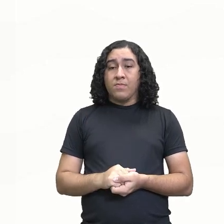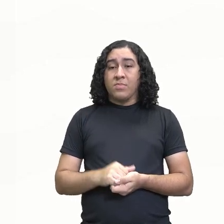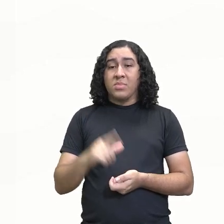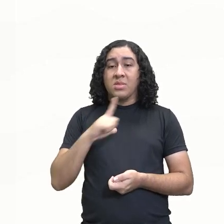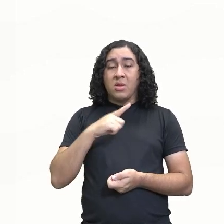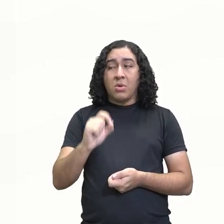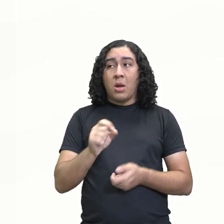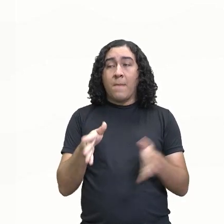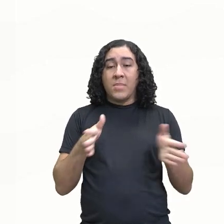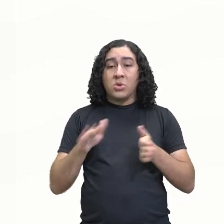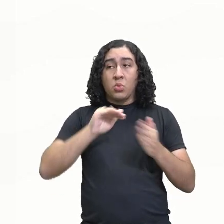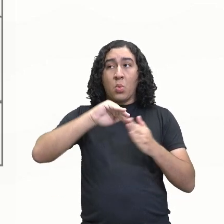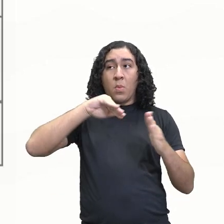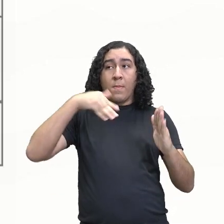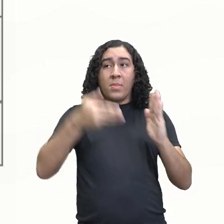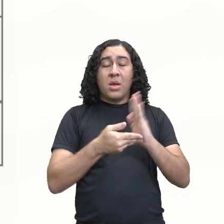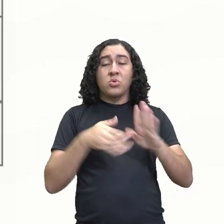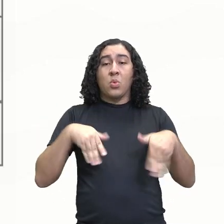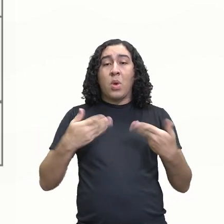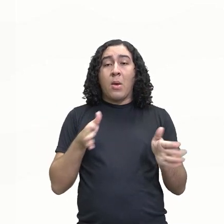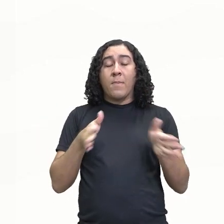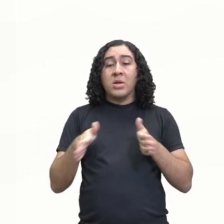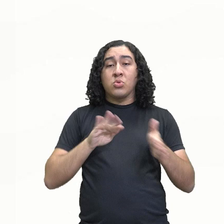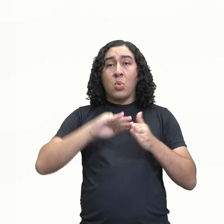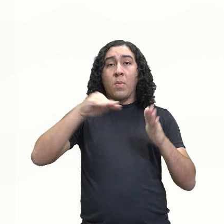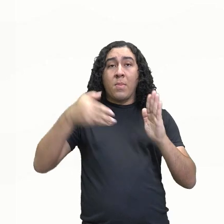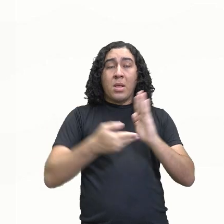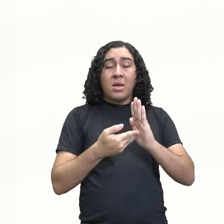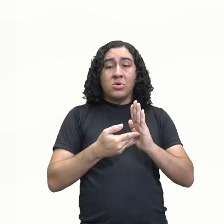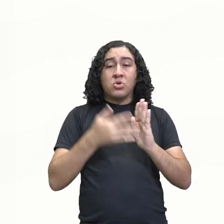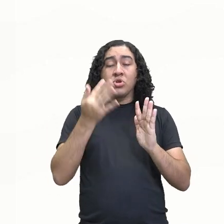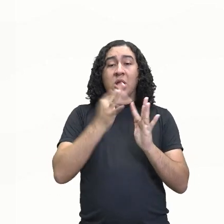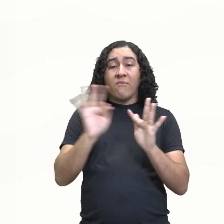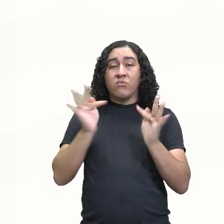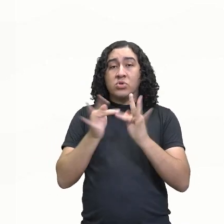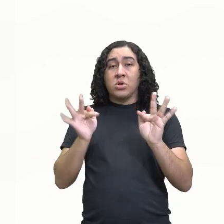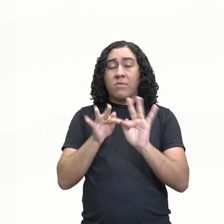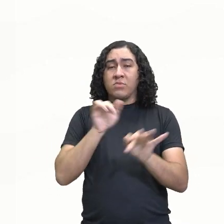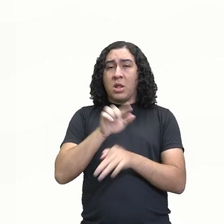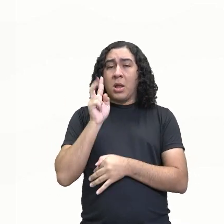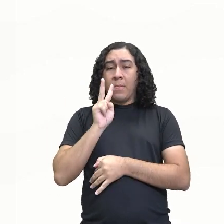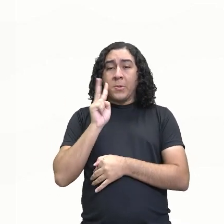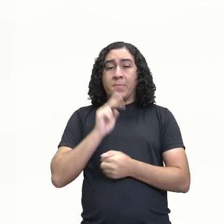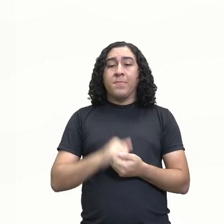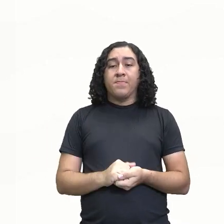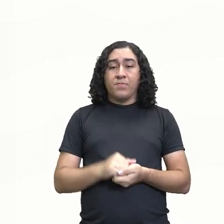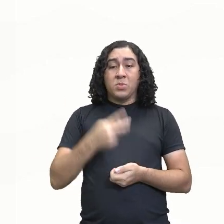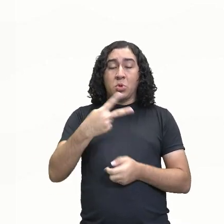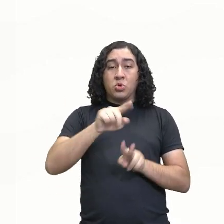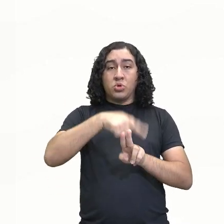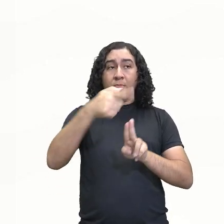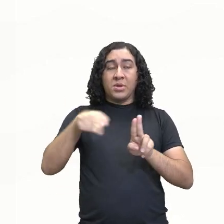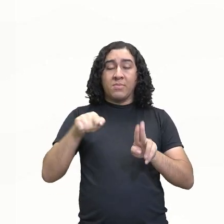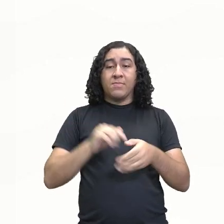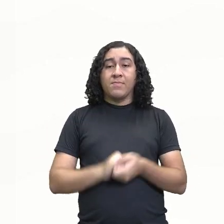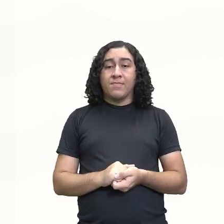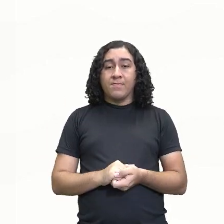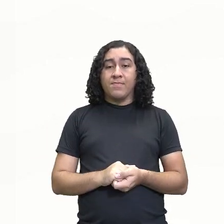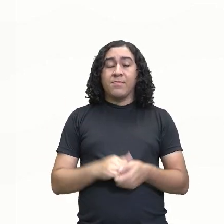período completo. Qual é o período completo da função seno? Você lembra? 2π. Então, a